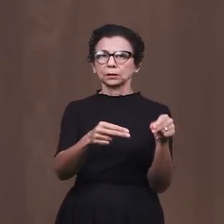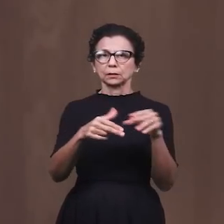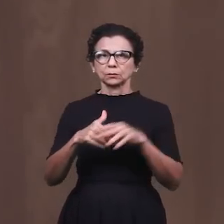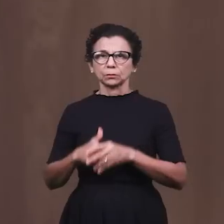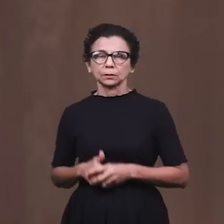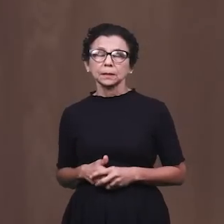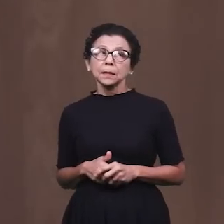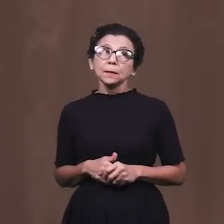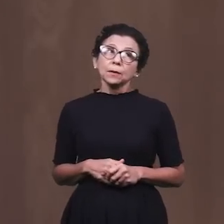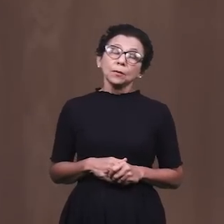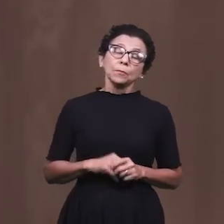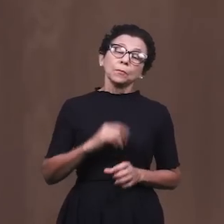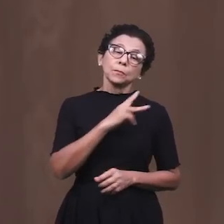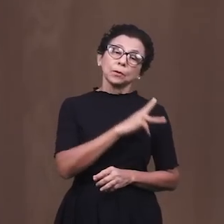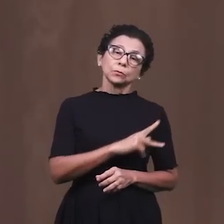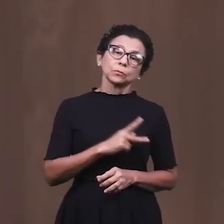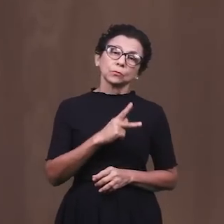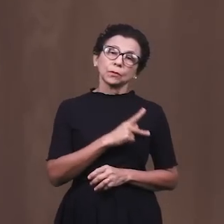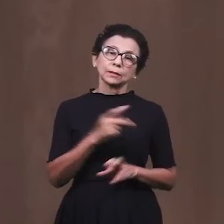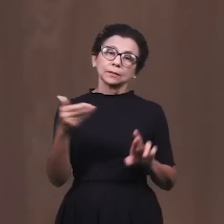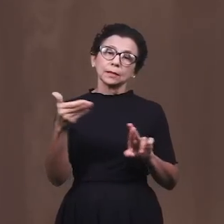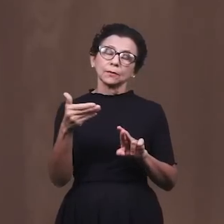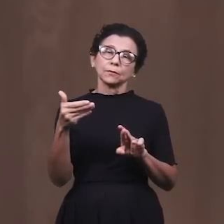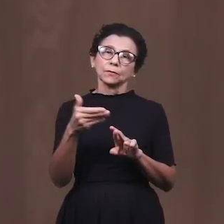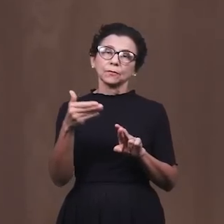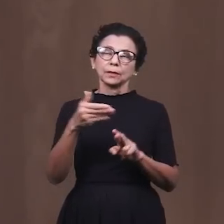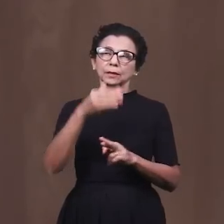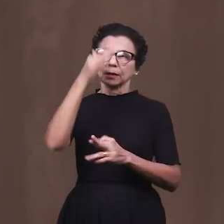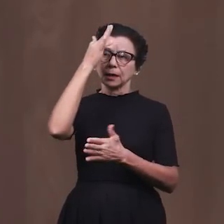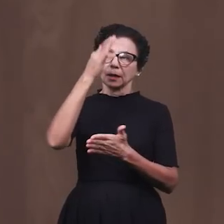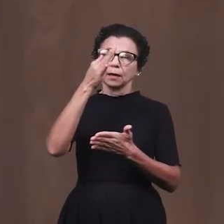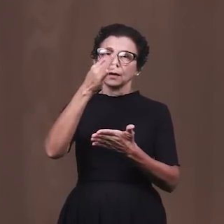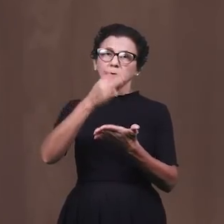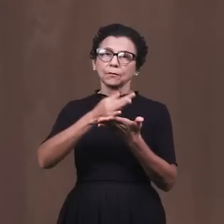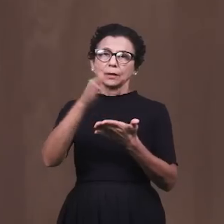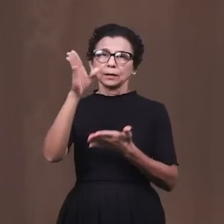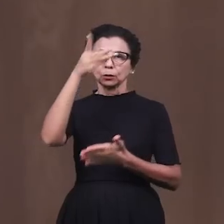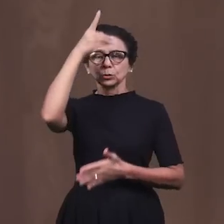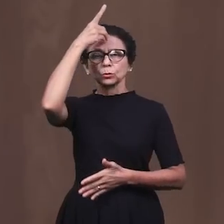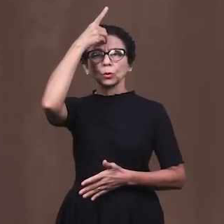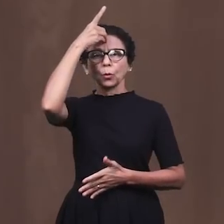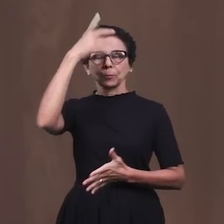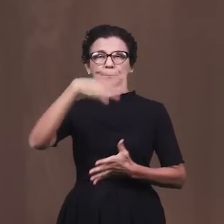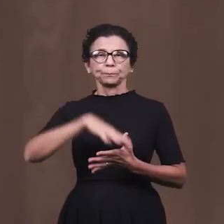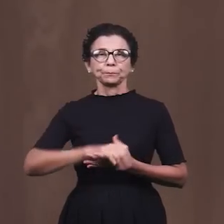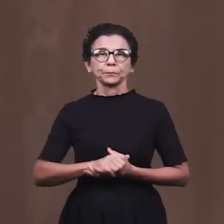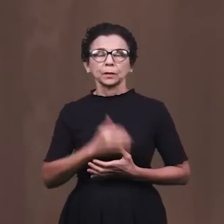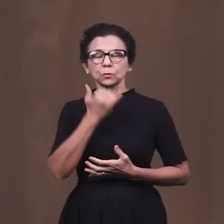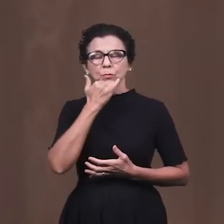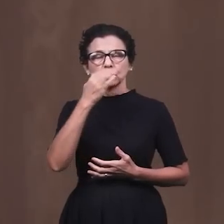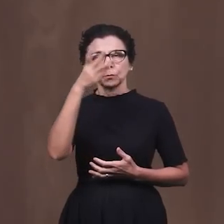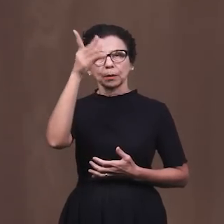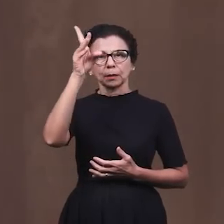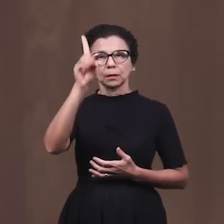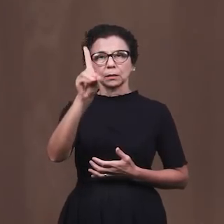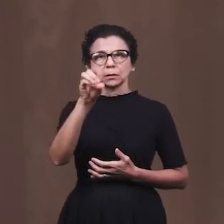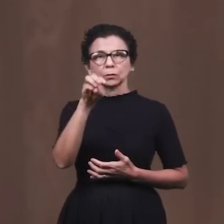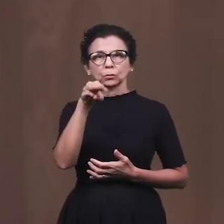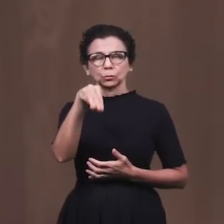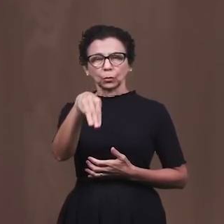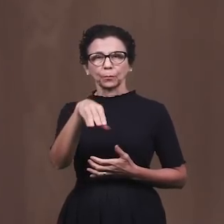dom da fé, ele coloca dentro de uma operação que é aquilo que nós falamos. O que é a palavra carisma? A palavra